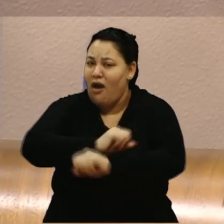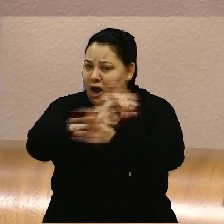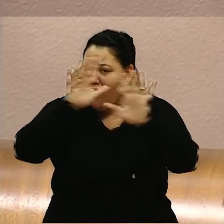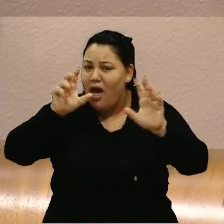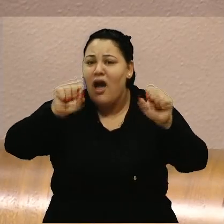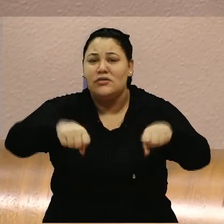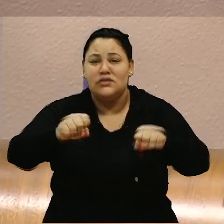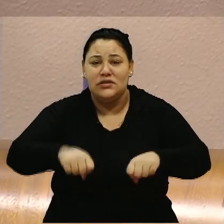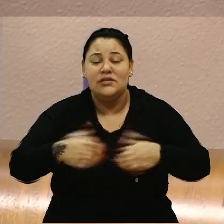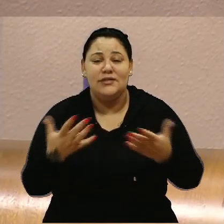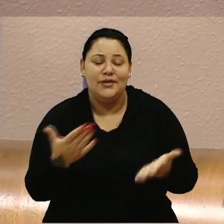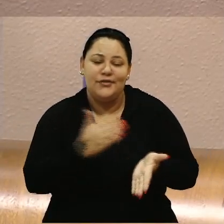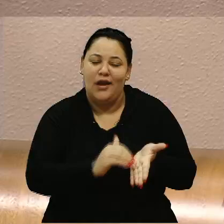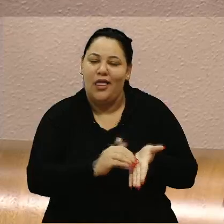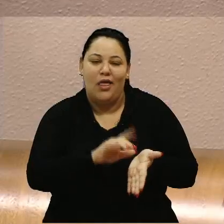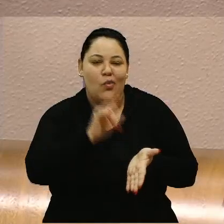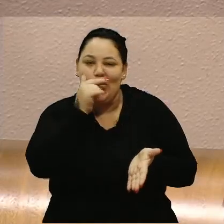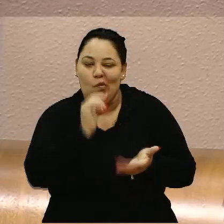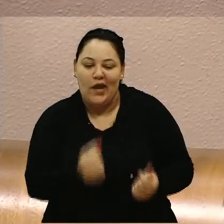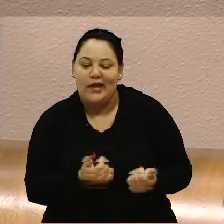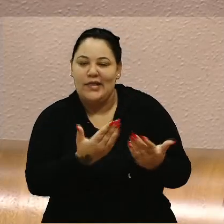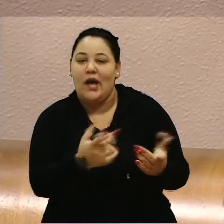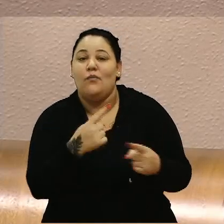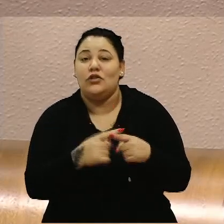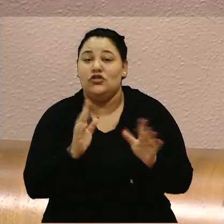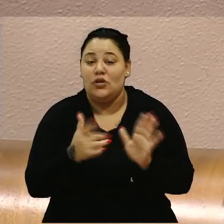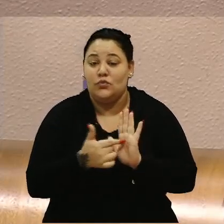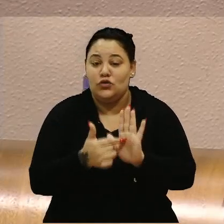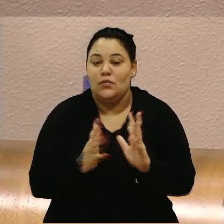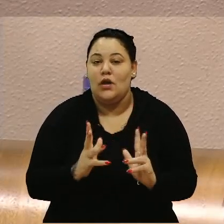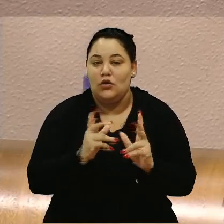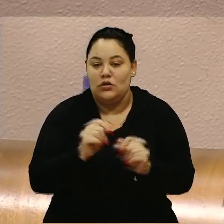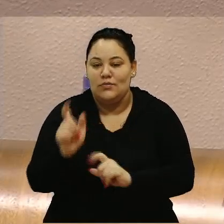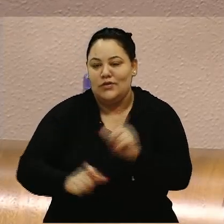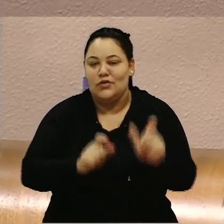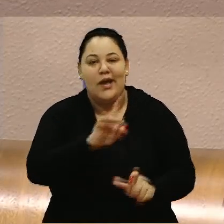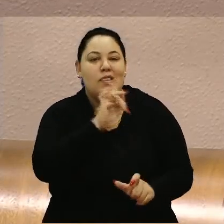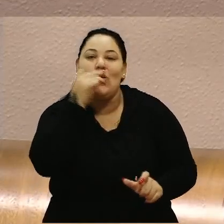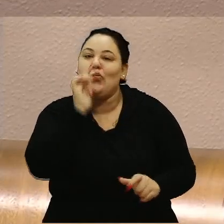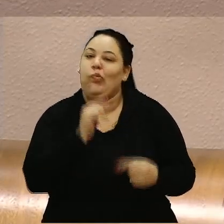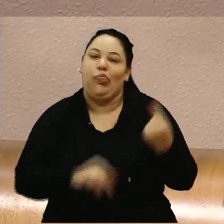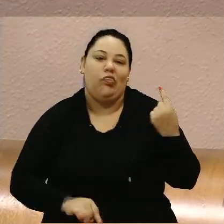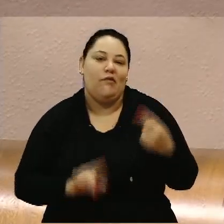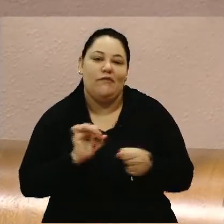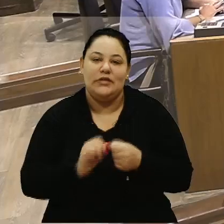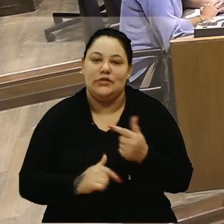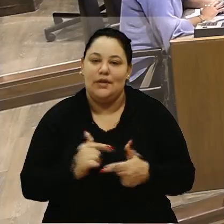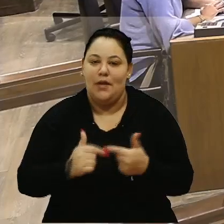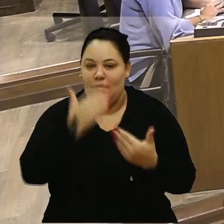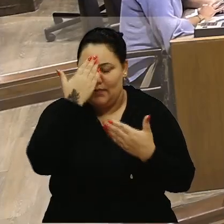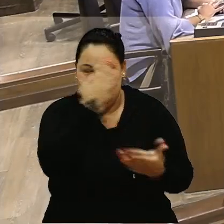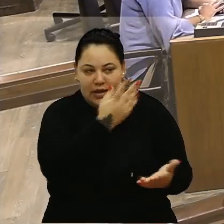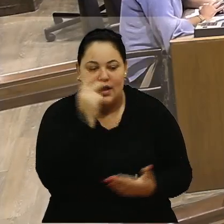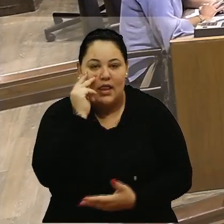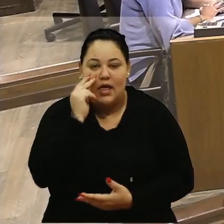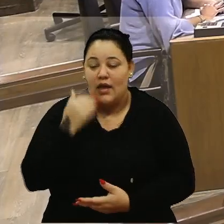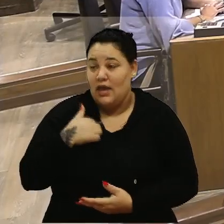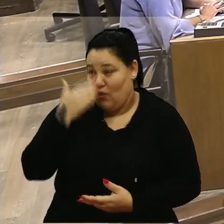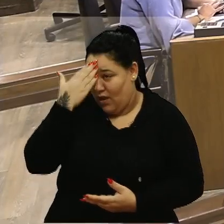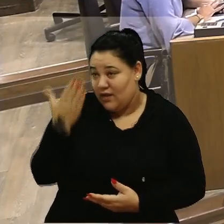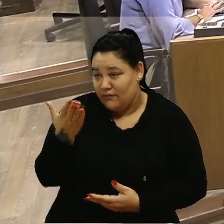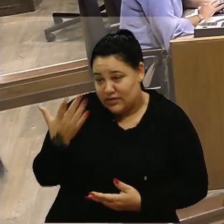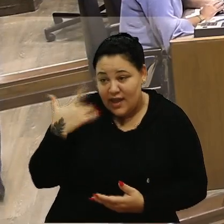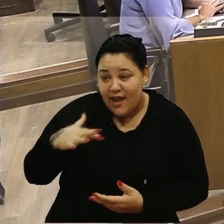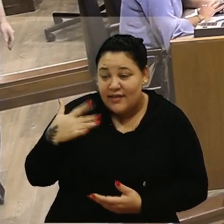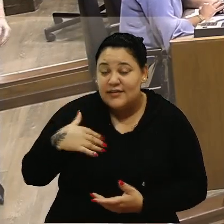provavelmente o secretário não vai conseguir nos dar, porque ele mostrou para todo mundo aqui que ele não tem condições de fazer isso. Obrigada, vereador Cláudio. Eu que agradeço a senhora. Eu queria fazer um